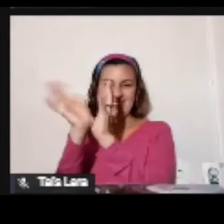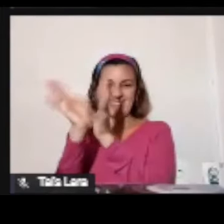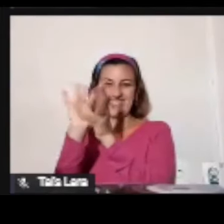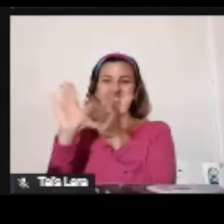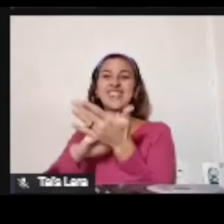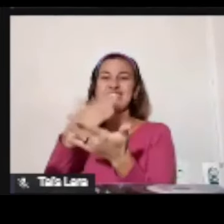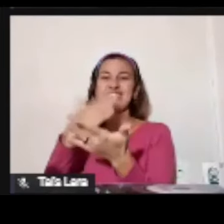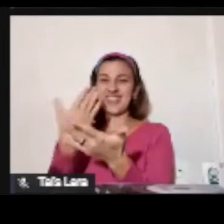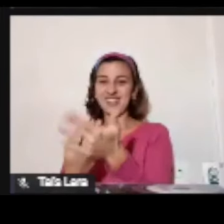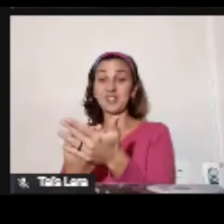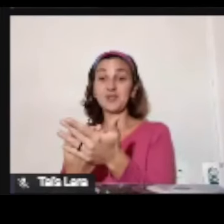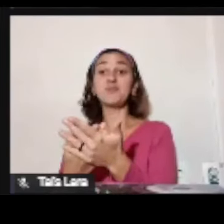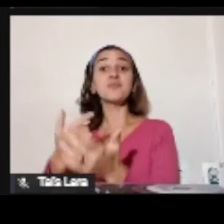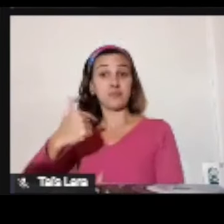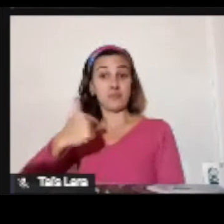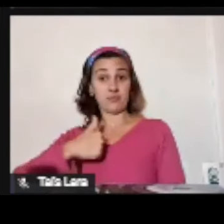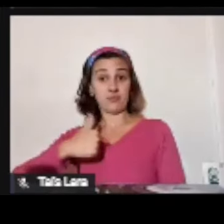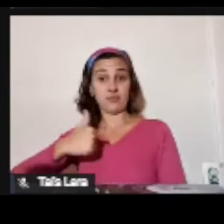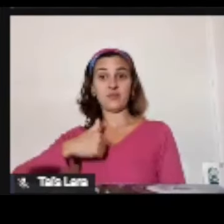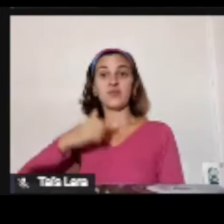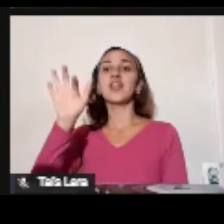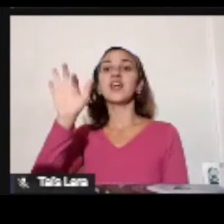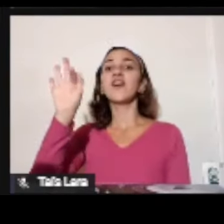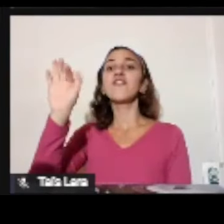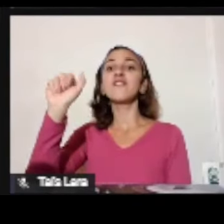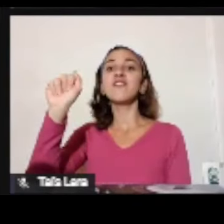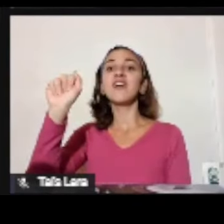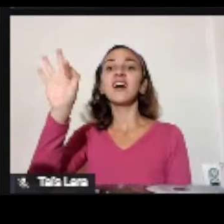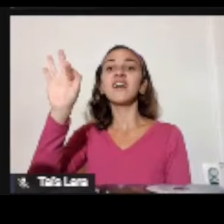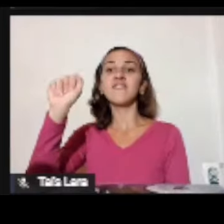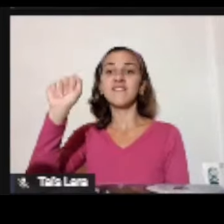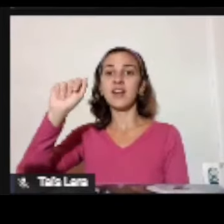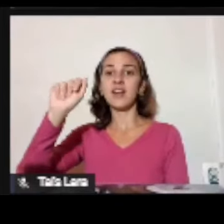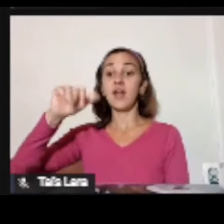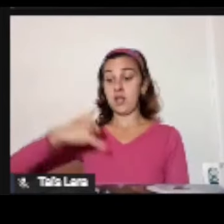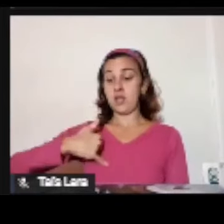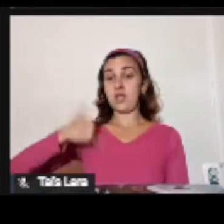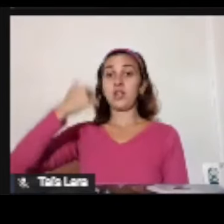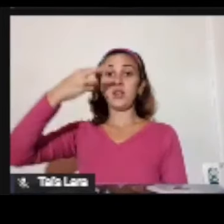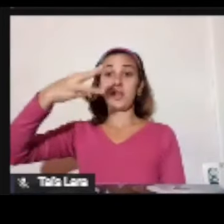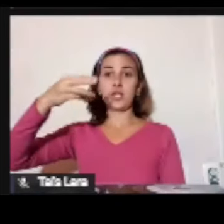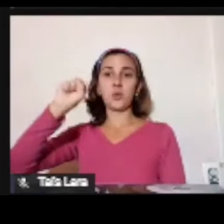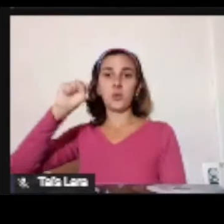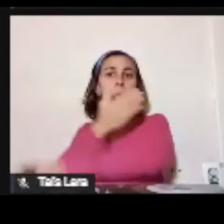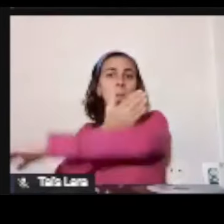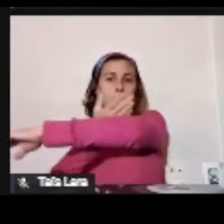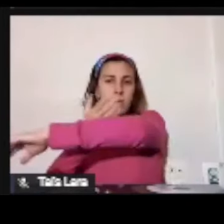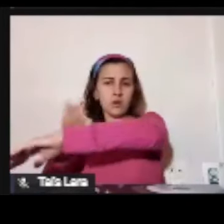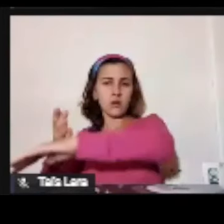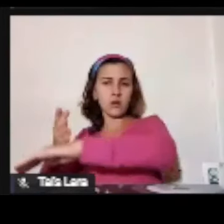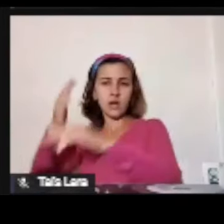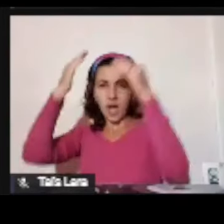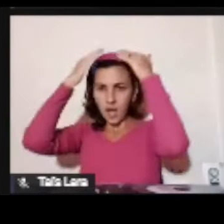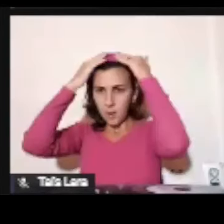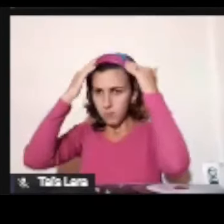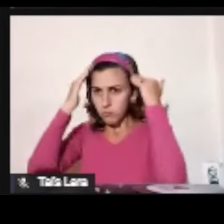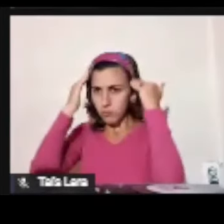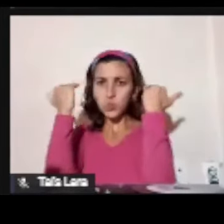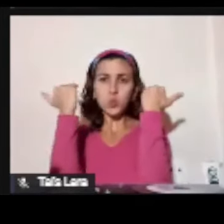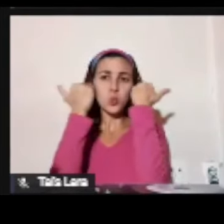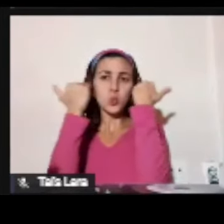Eu sou a Fafá, eu tenho 38 anos, sou branca, tenho cabelos curtos, com uma franjinha